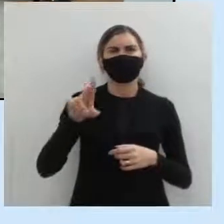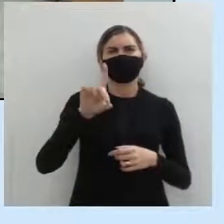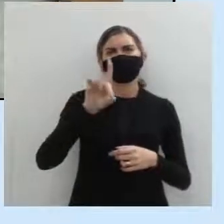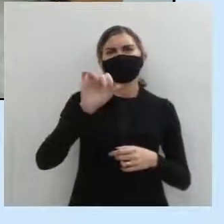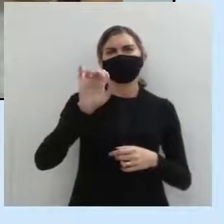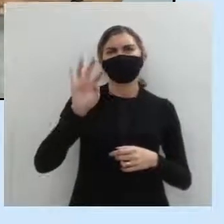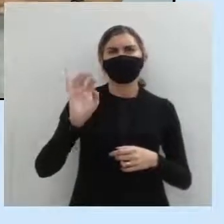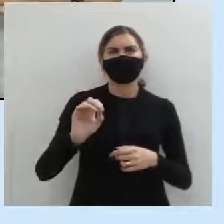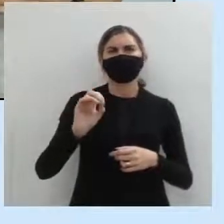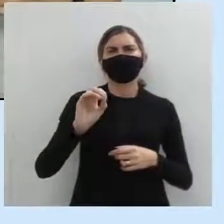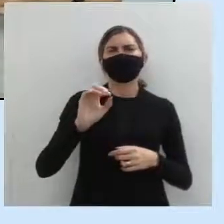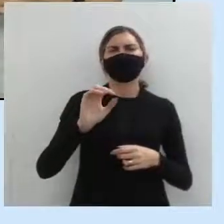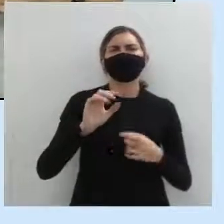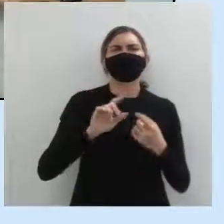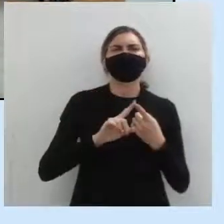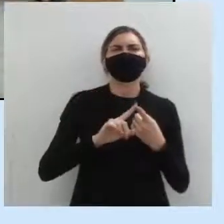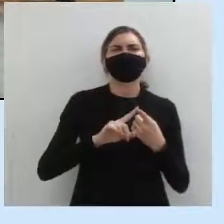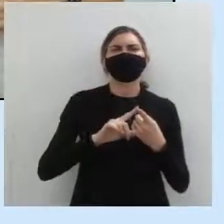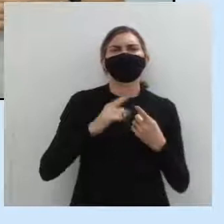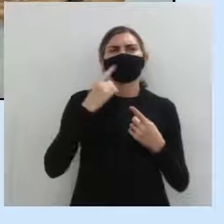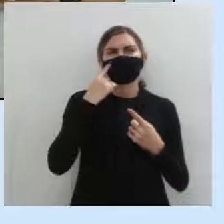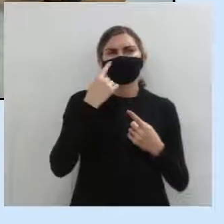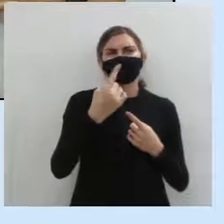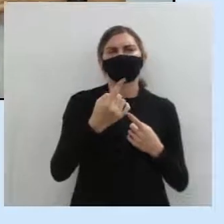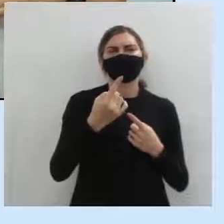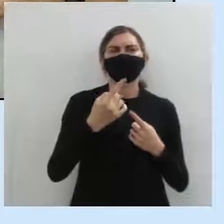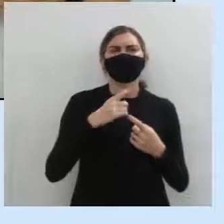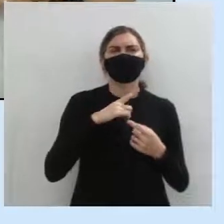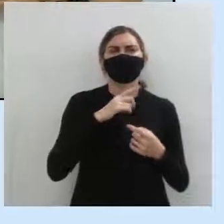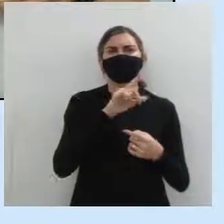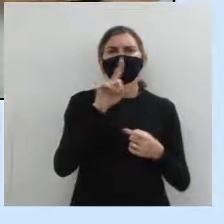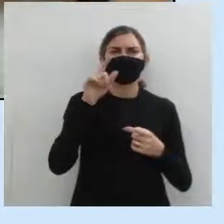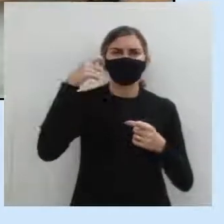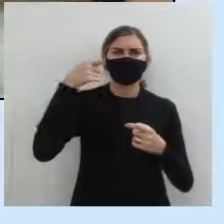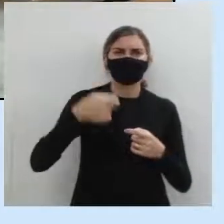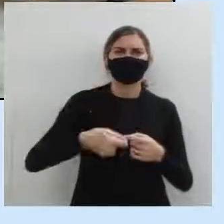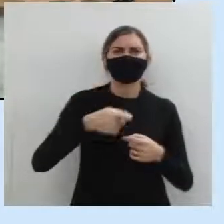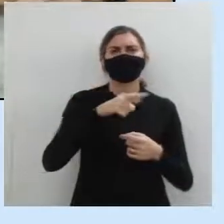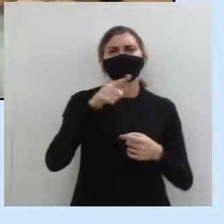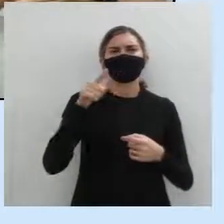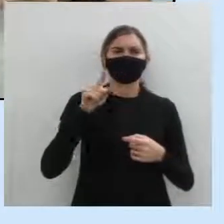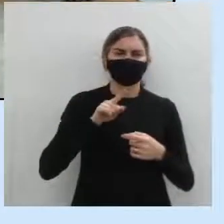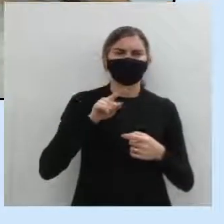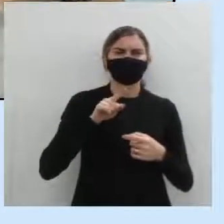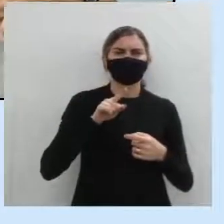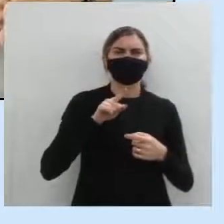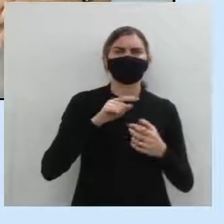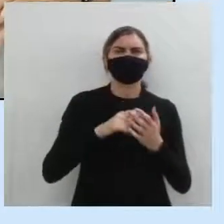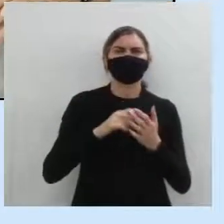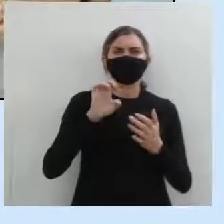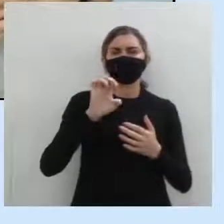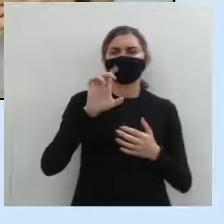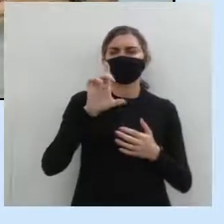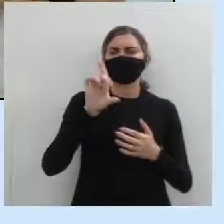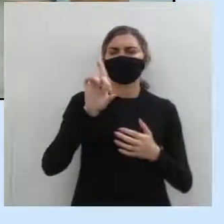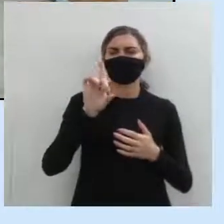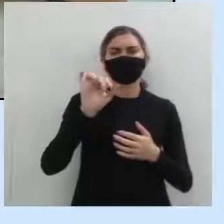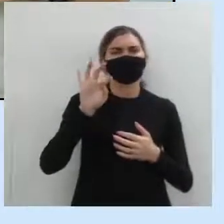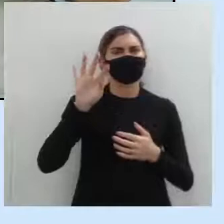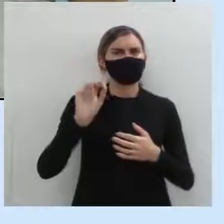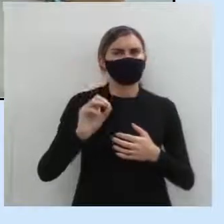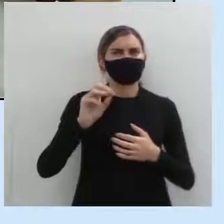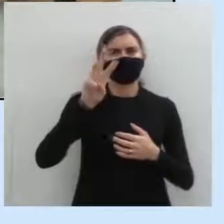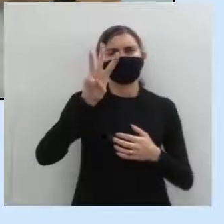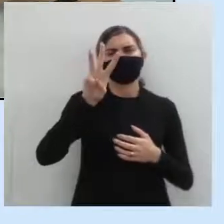Dieta de Worms. Depois da Dieta de Worms, foi estabelecido o Edito de Worms,